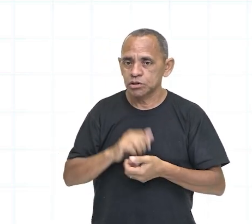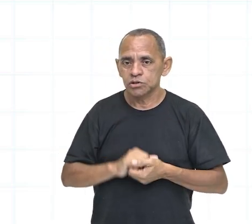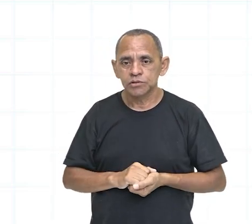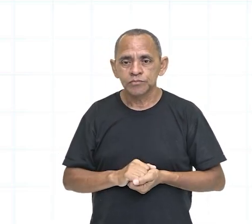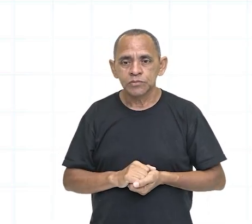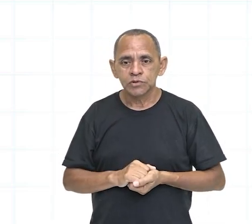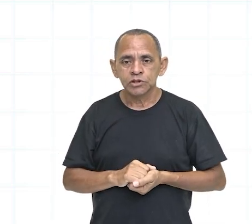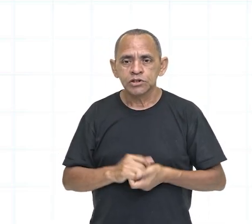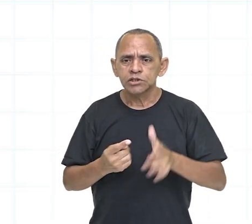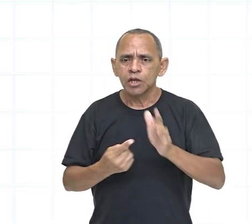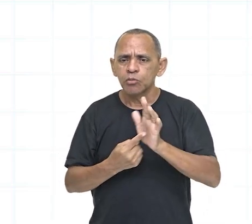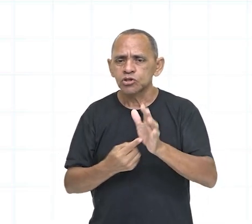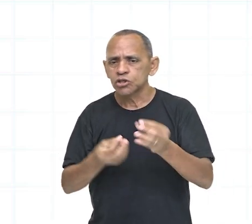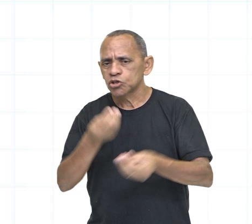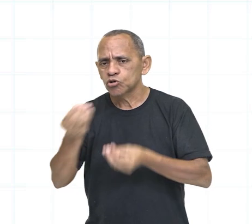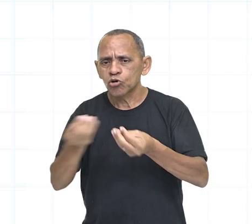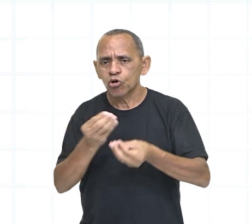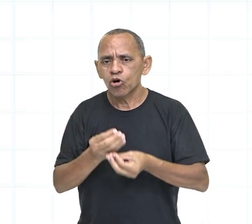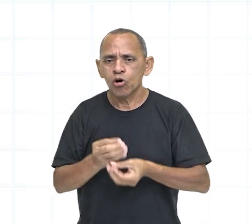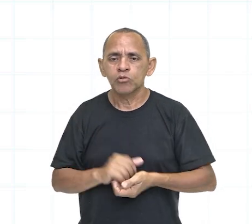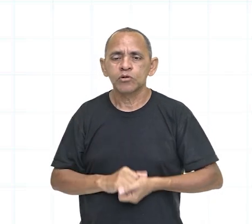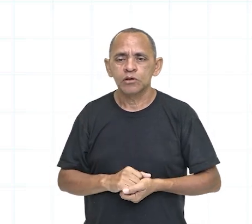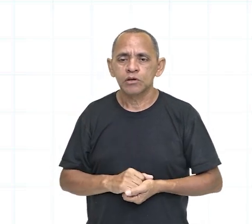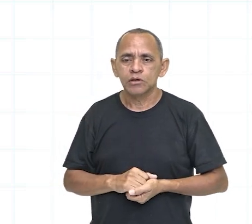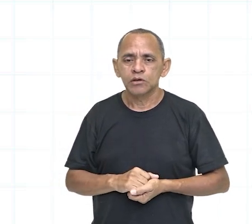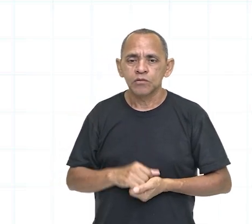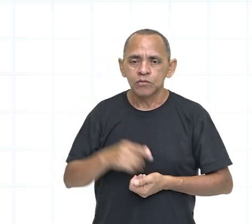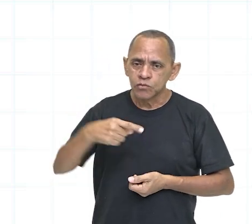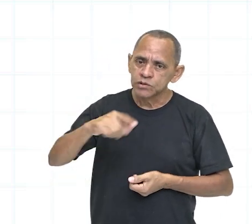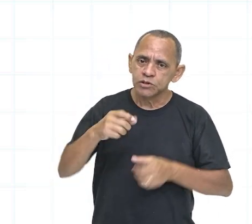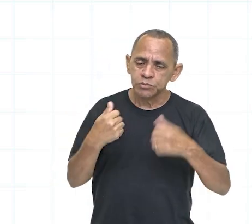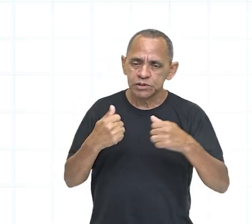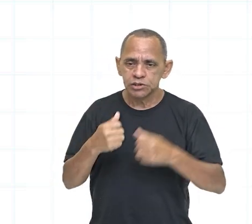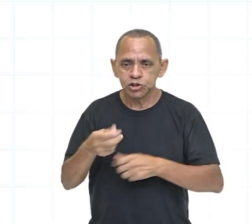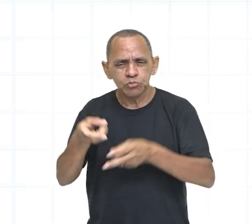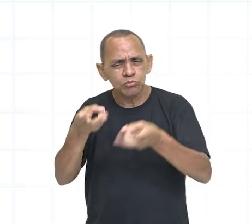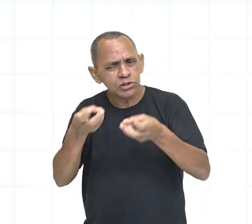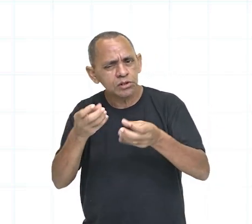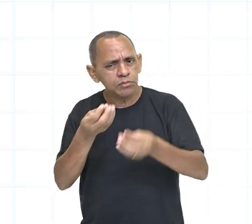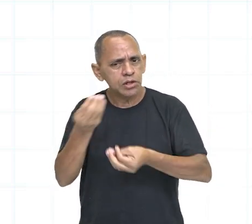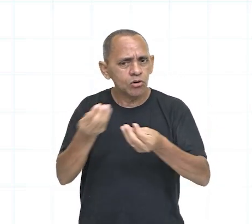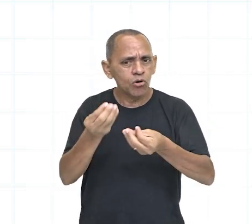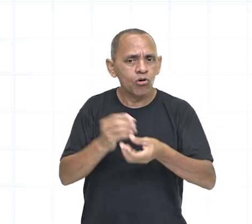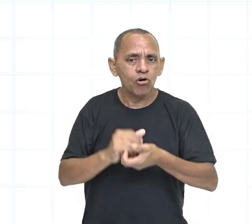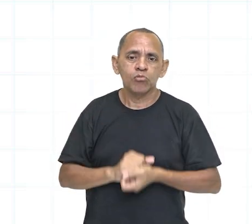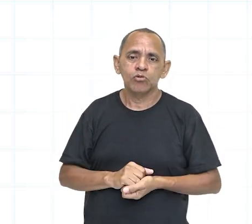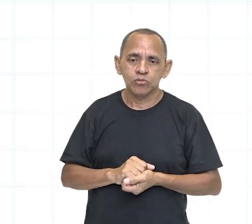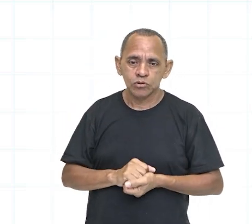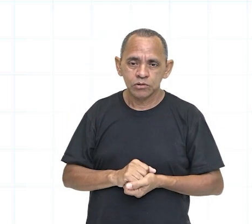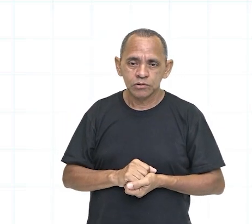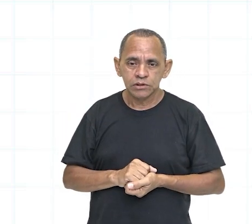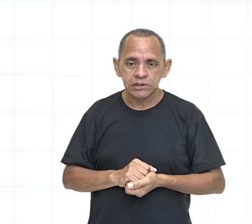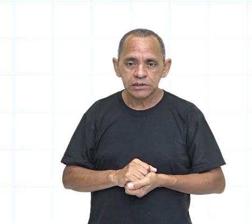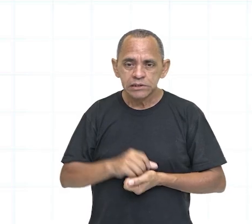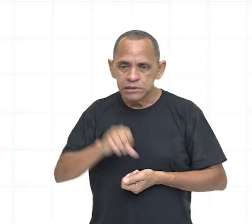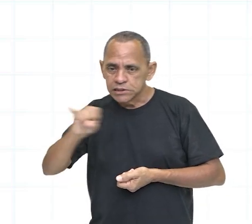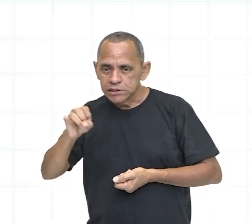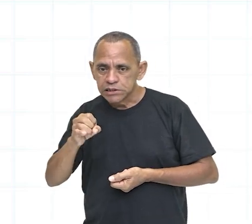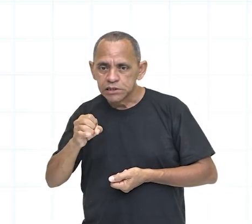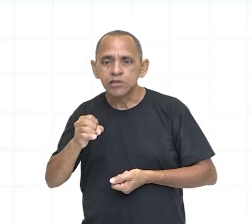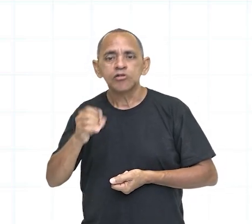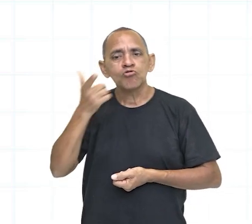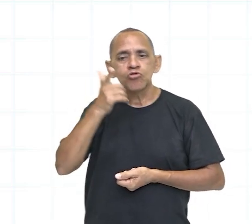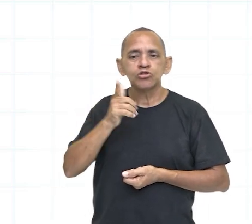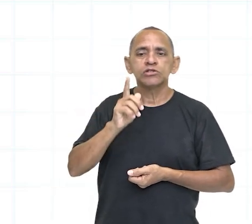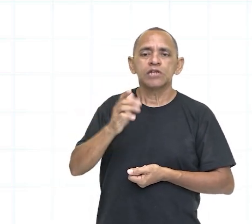growth, English solidified its presence in North America.